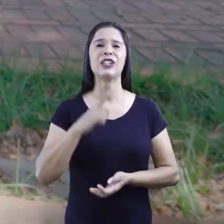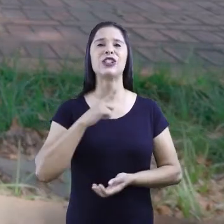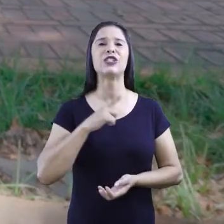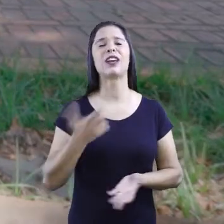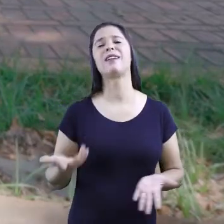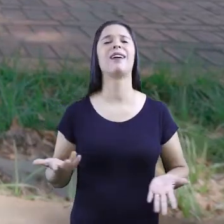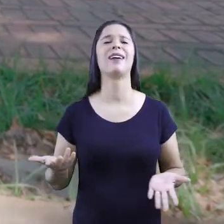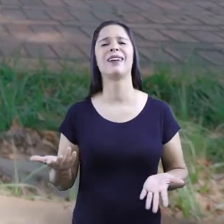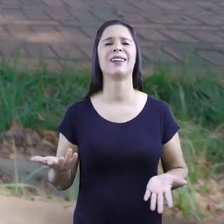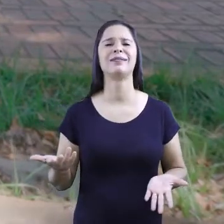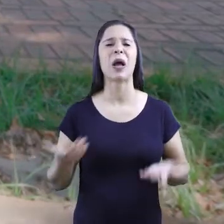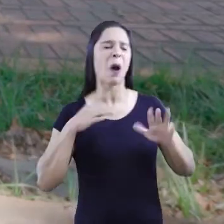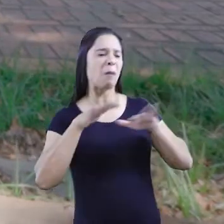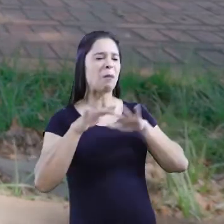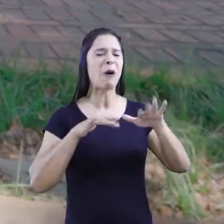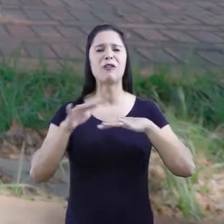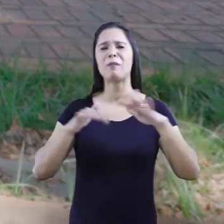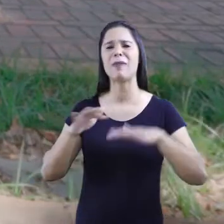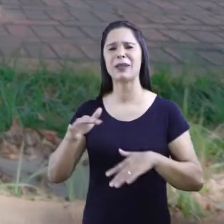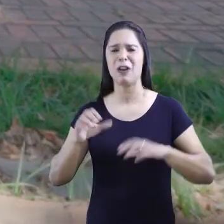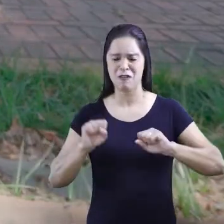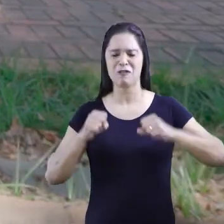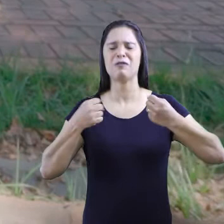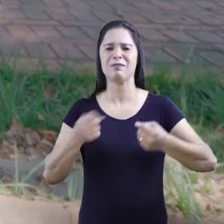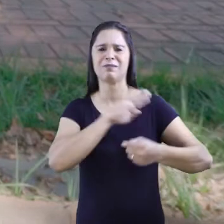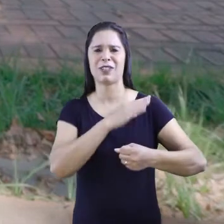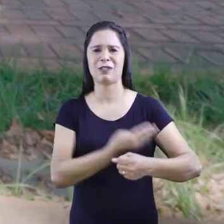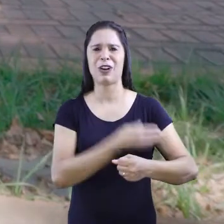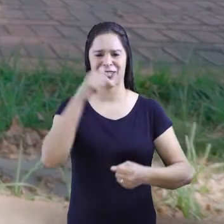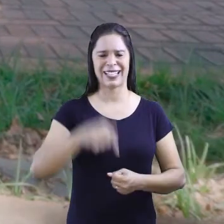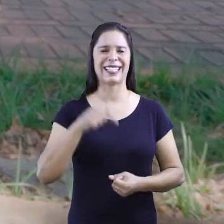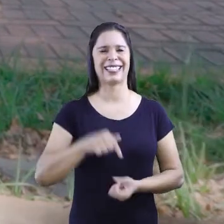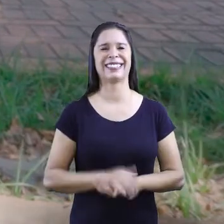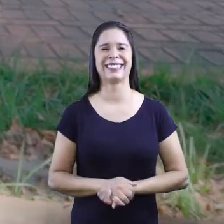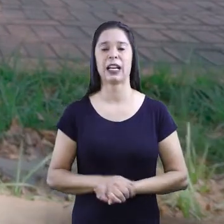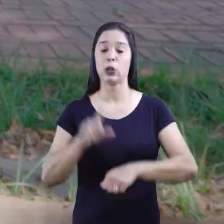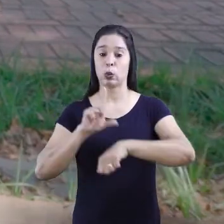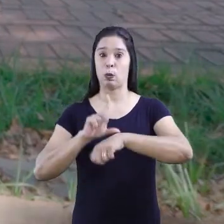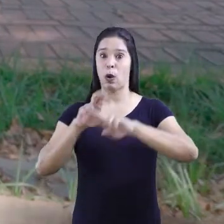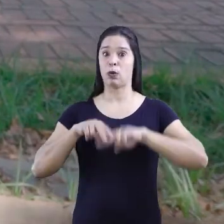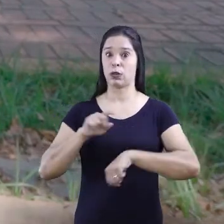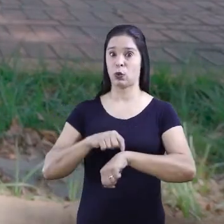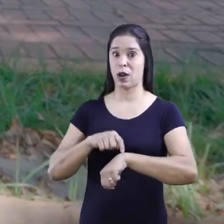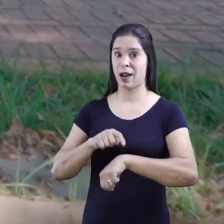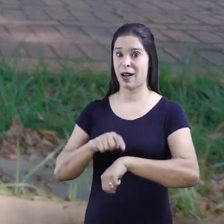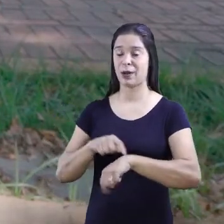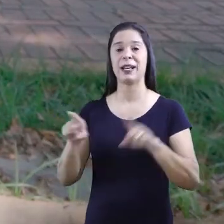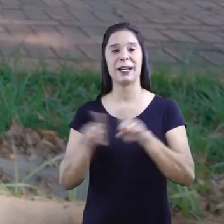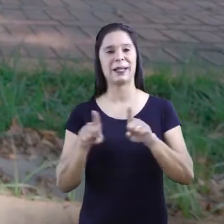que havia um movimento bastante forte do município em torno